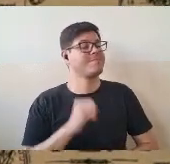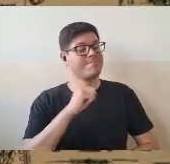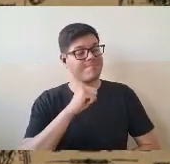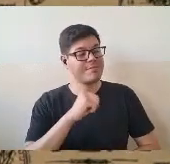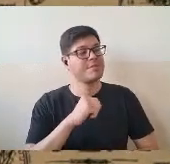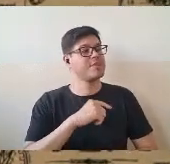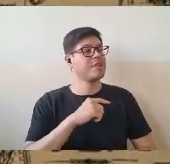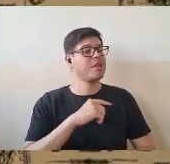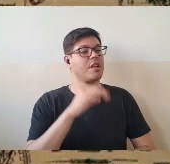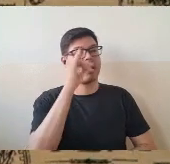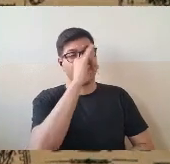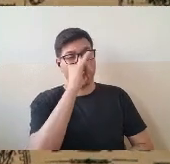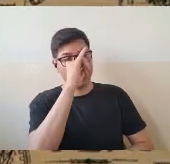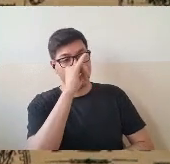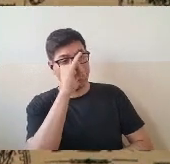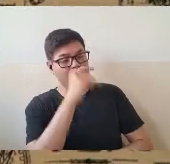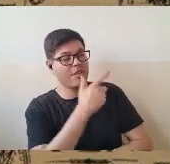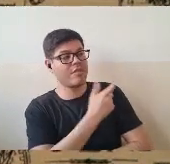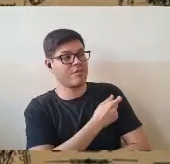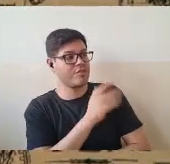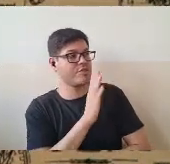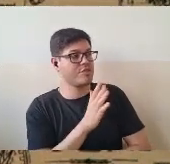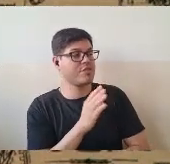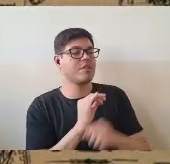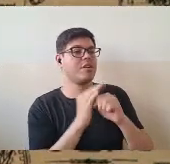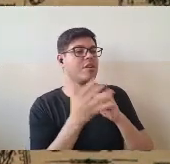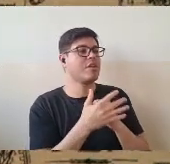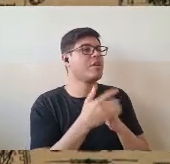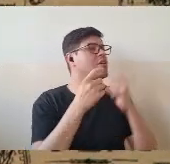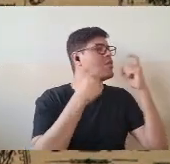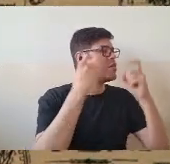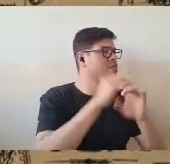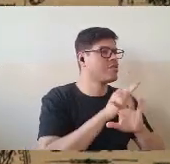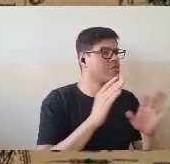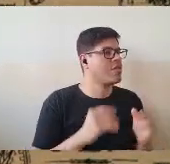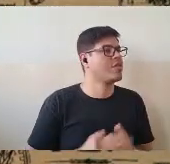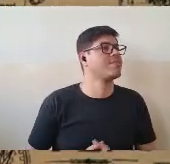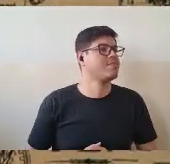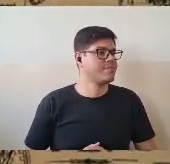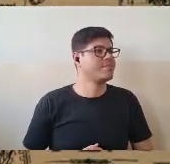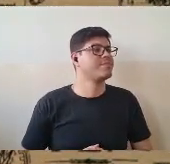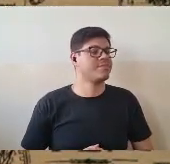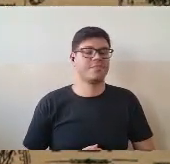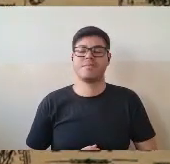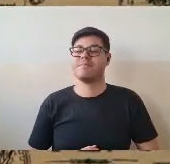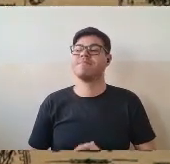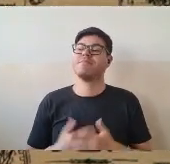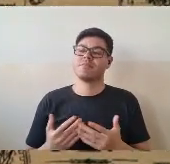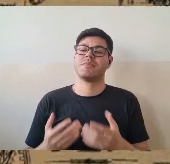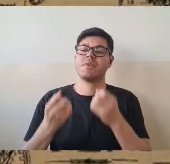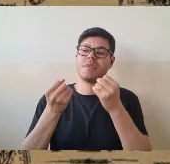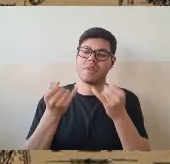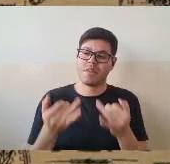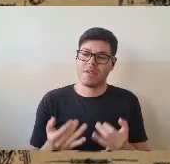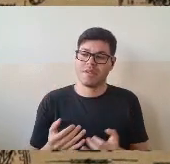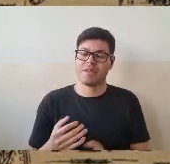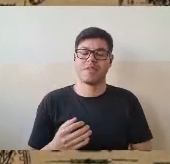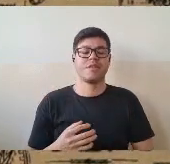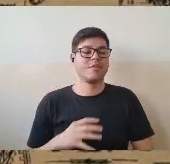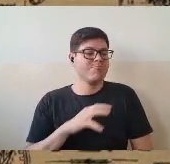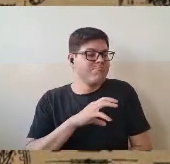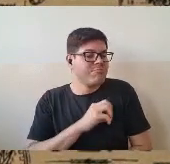pessoa informe ao médico, ó, está vacinado contra a influenza. Ele já descarta a possibilidade de ser. Que tenha